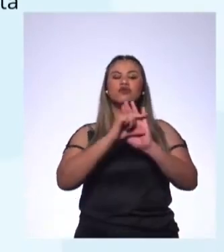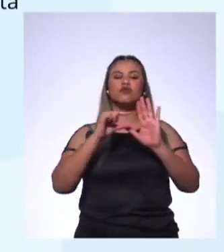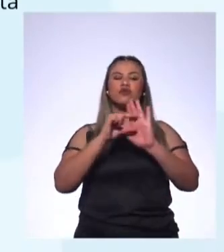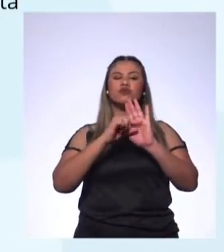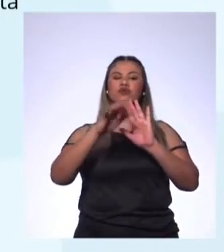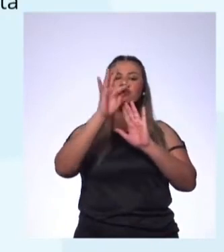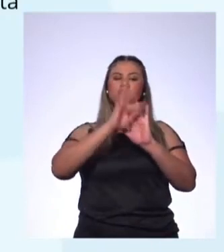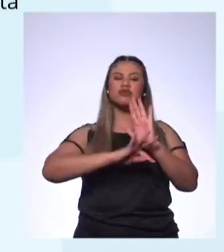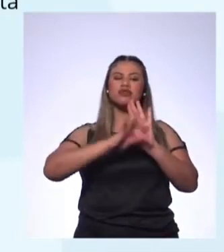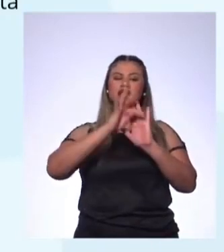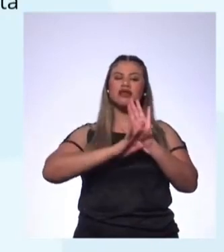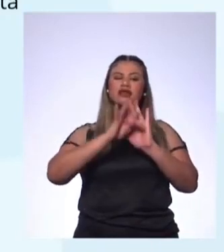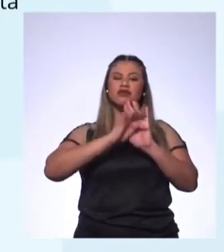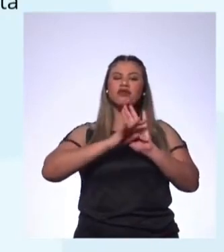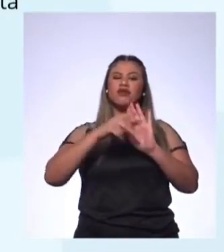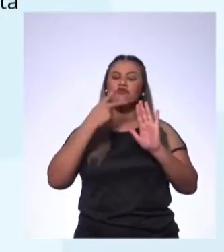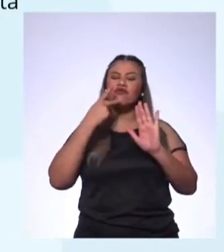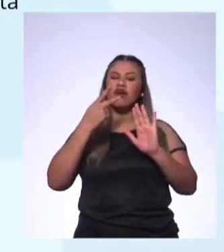texto?